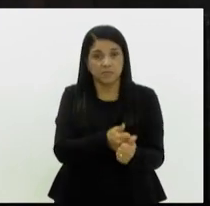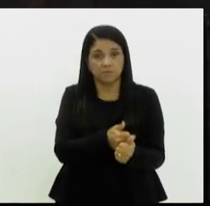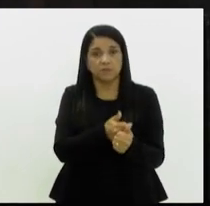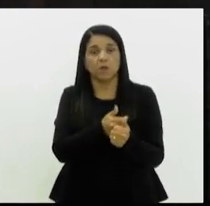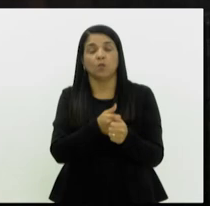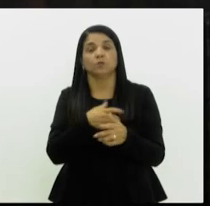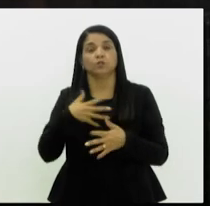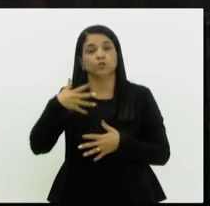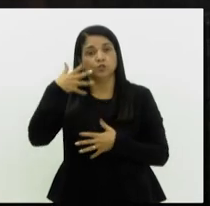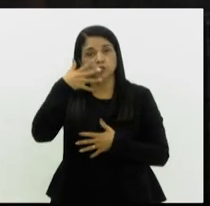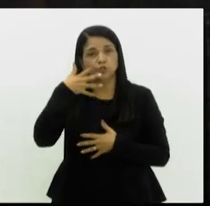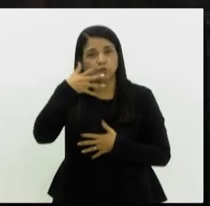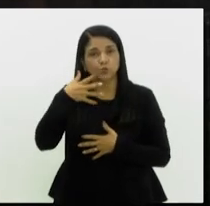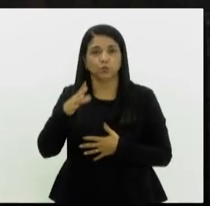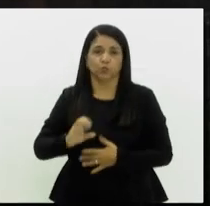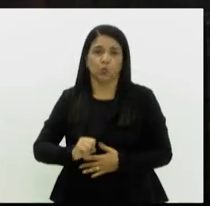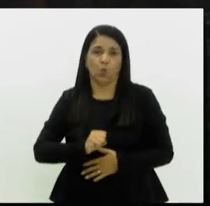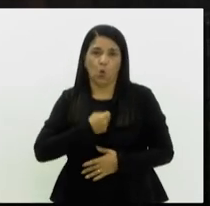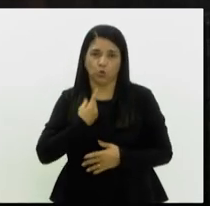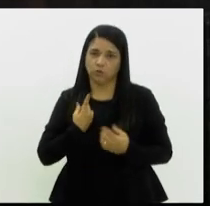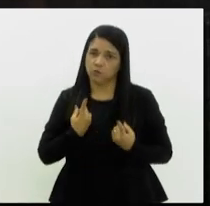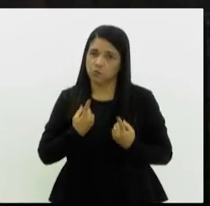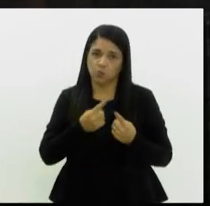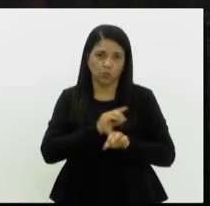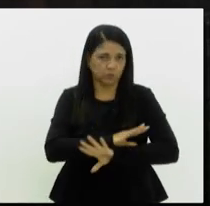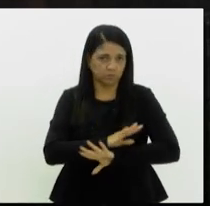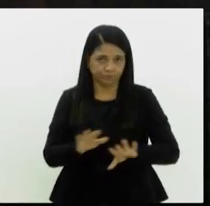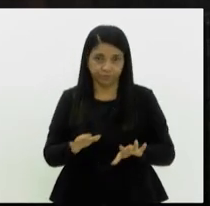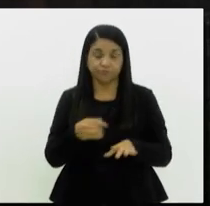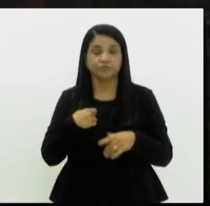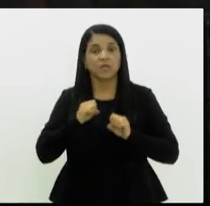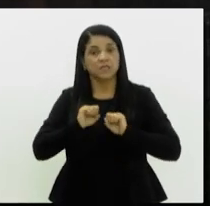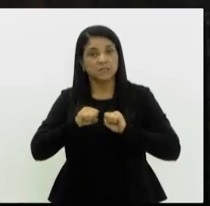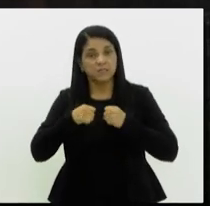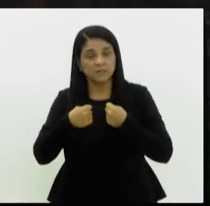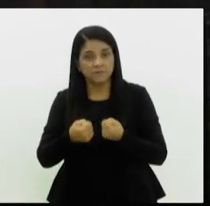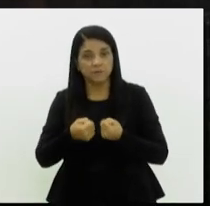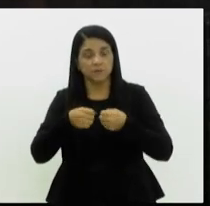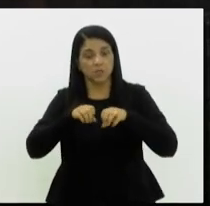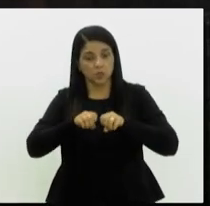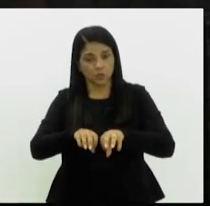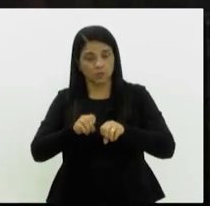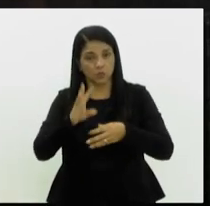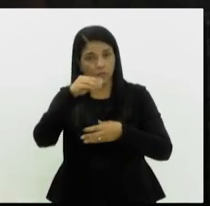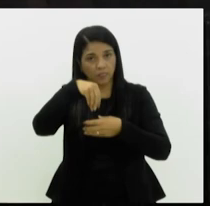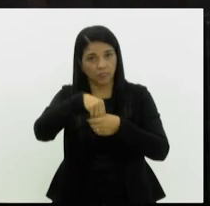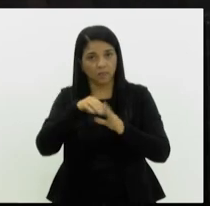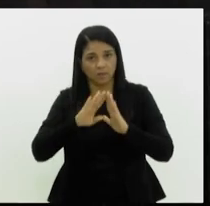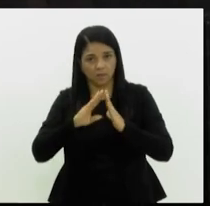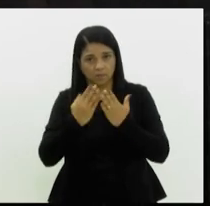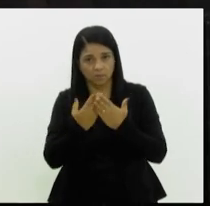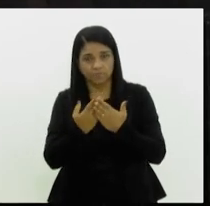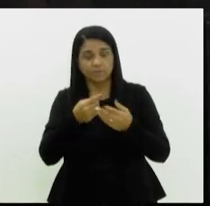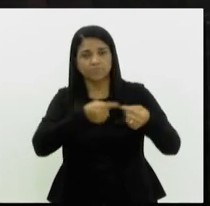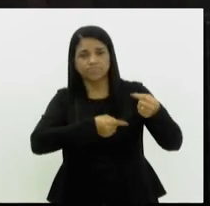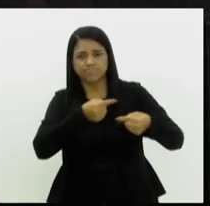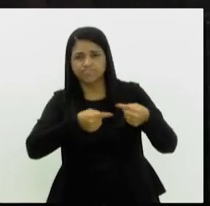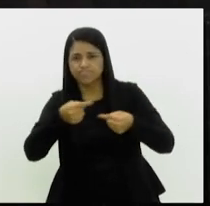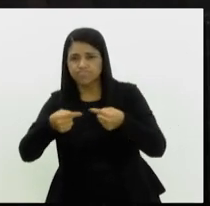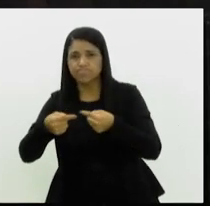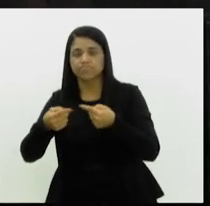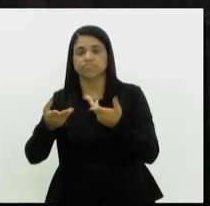de ódio. É por isso que nós defendemos que tenha uma educação nas escolas que possa fazer o debate, que